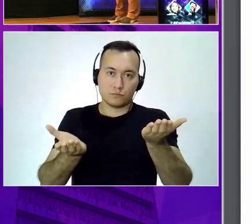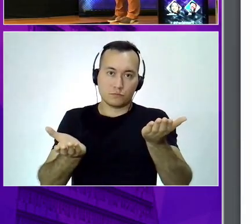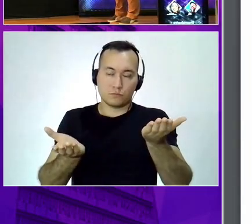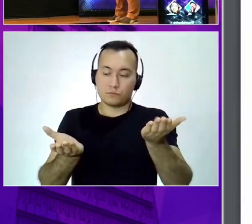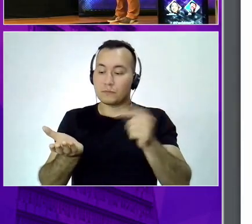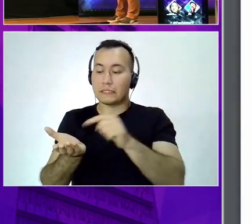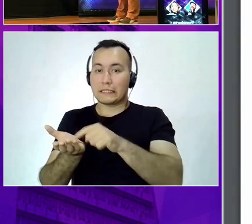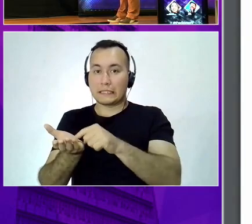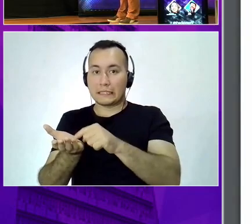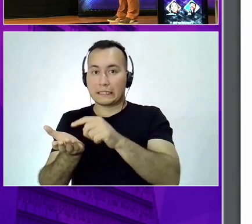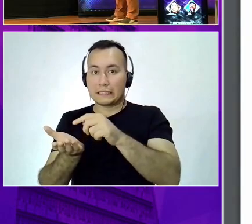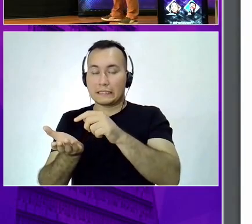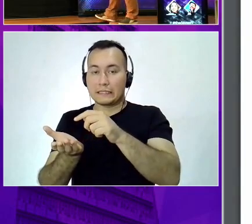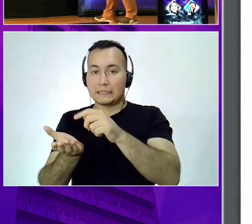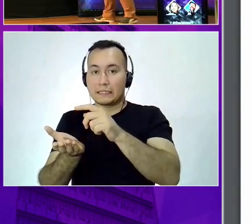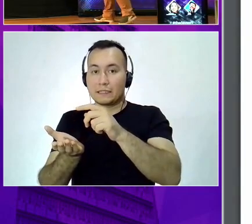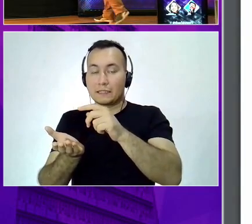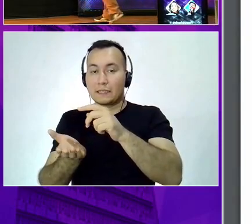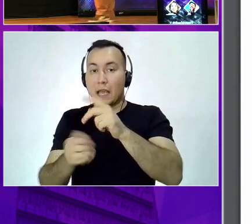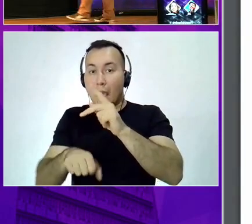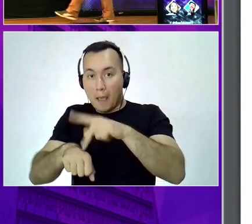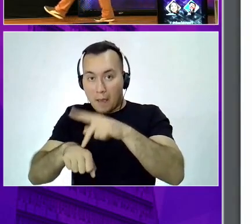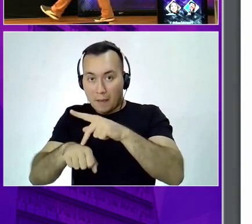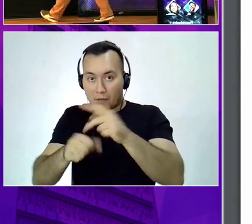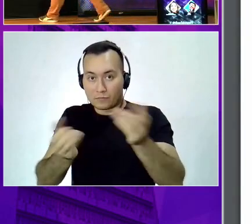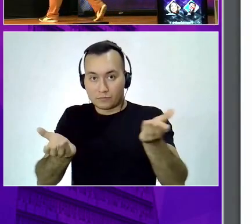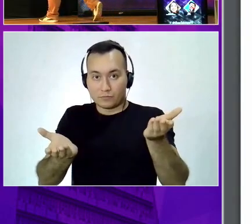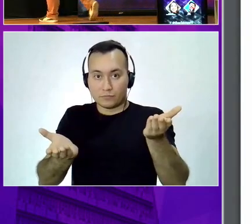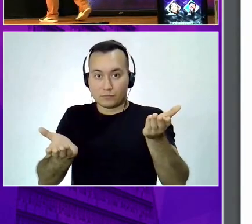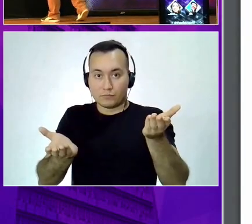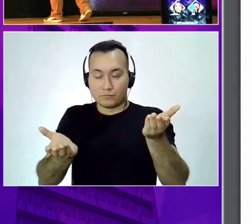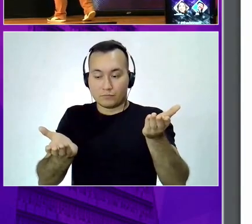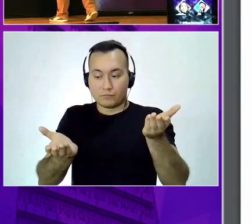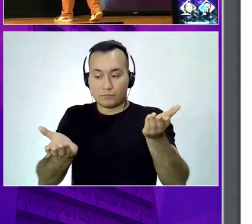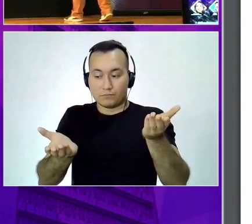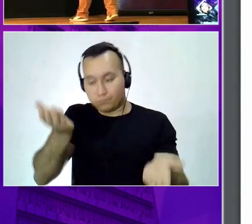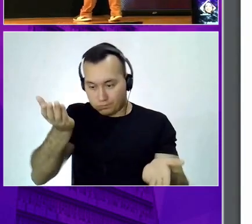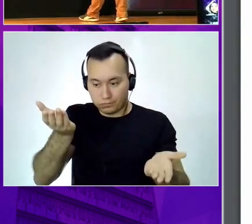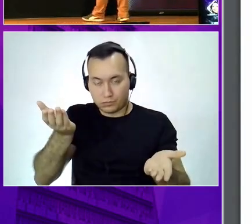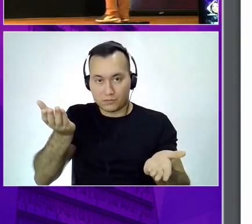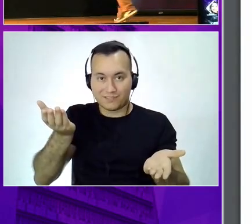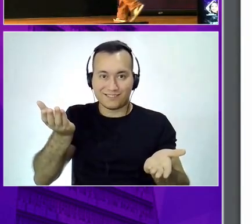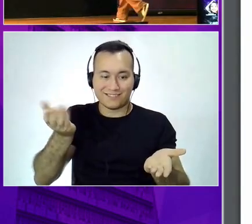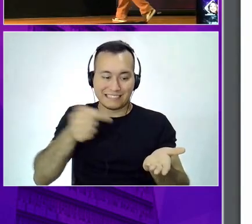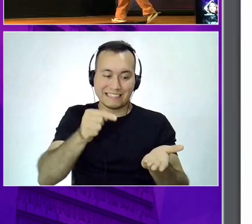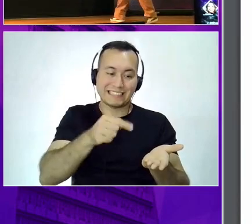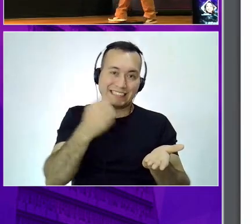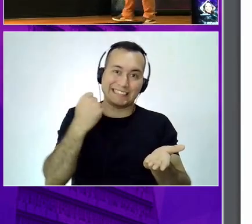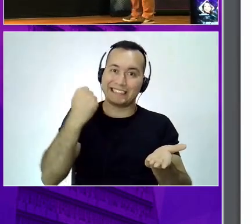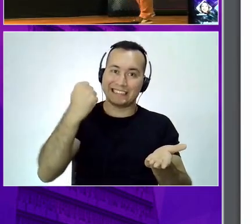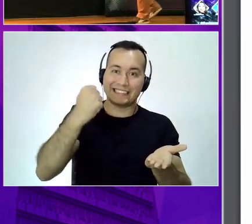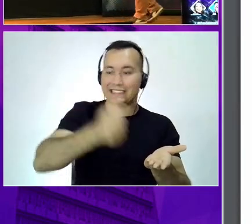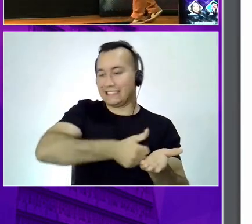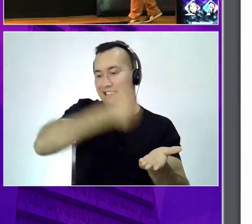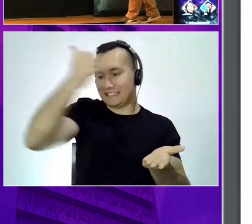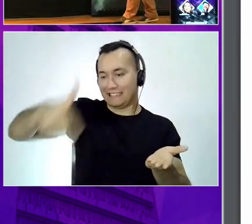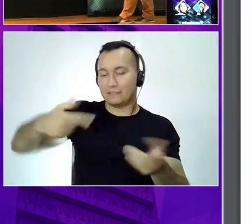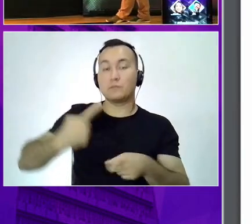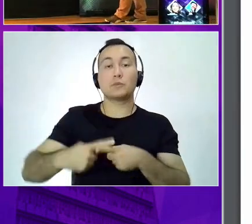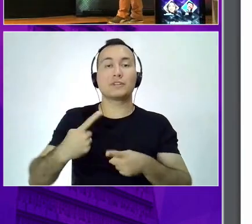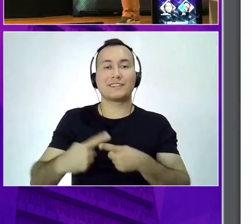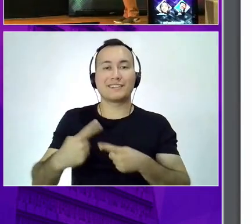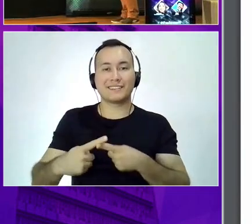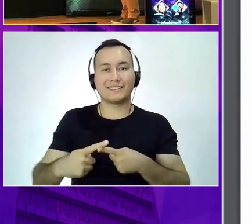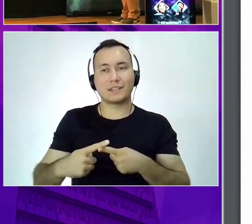Canvas vai te ajudar, depois quando você trazer isso, preenche as ações, o que você espera, e aí você pode, né, começar já a aplicar